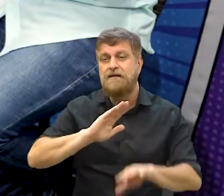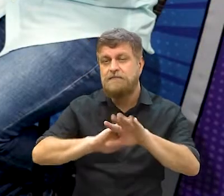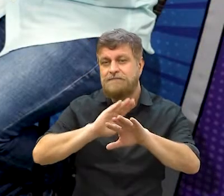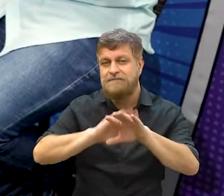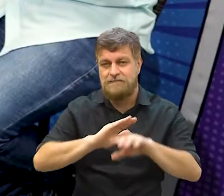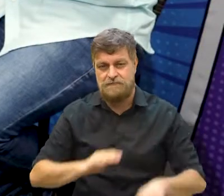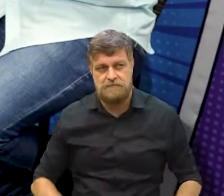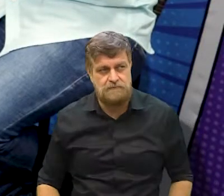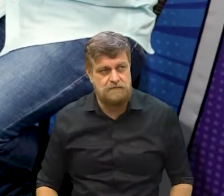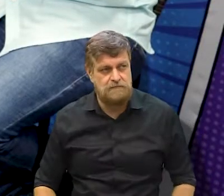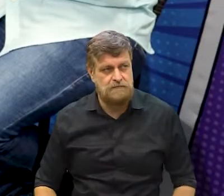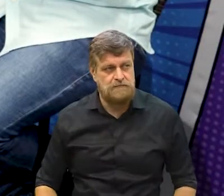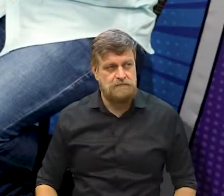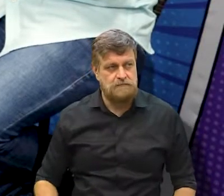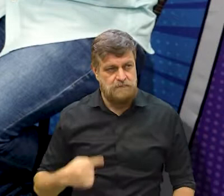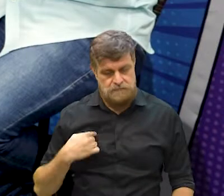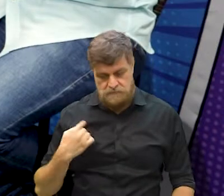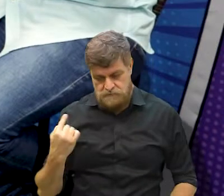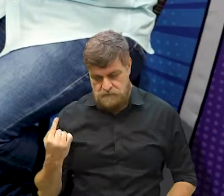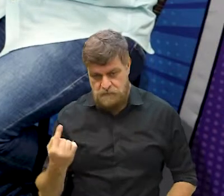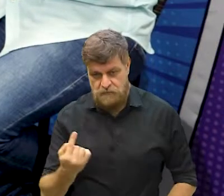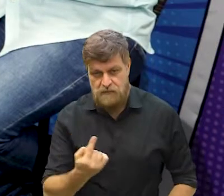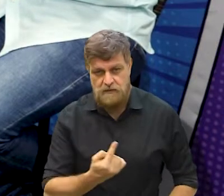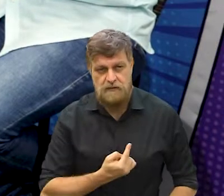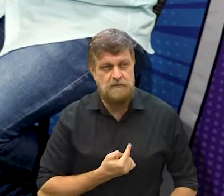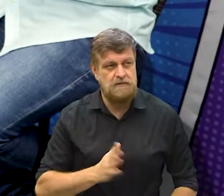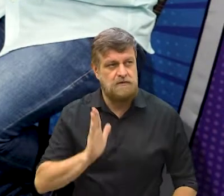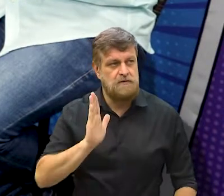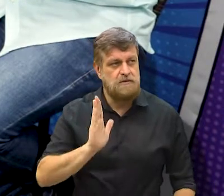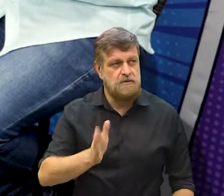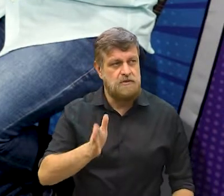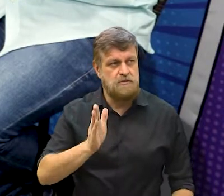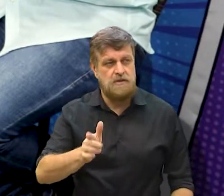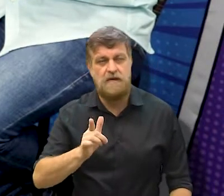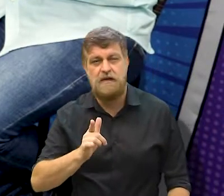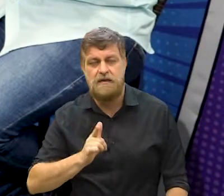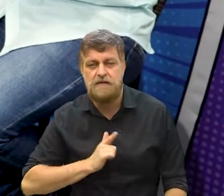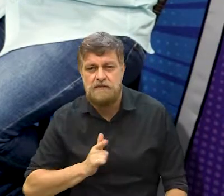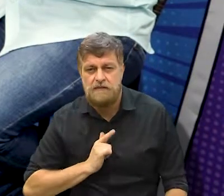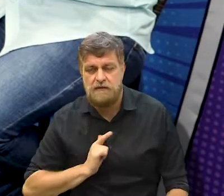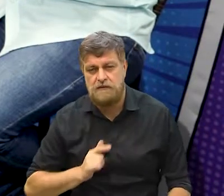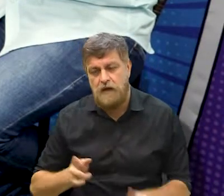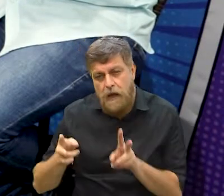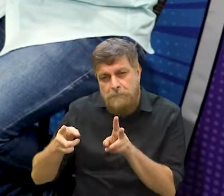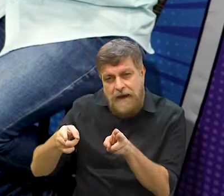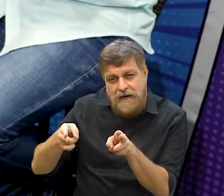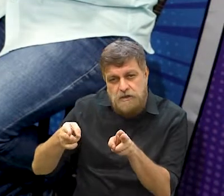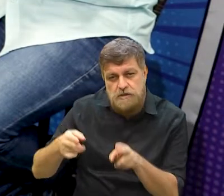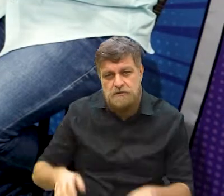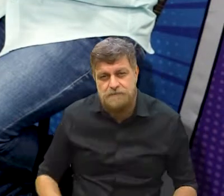Então, a gente recebeu a tema do Fanbrás, eles já compartilham com